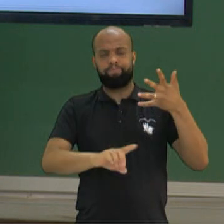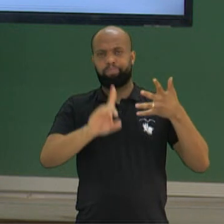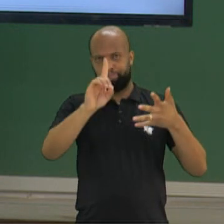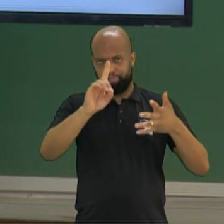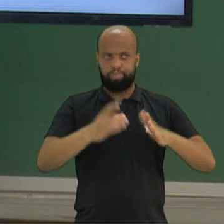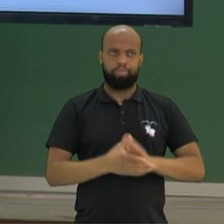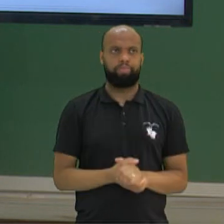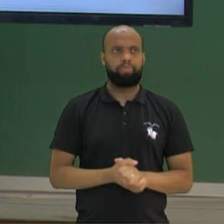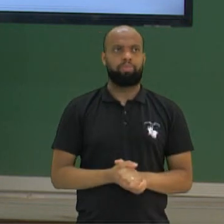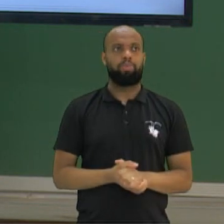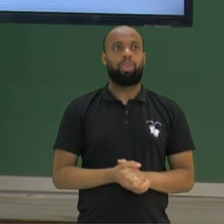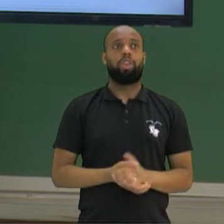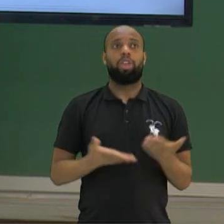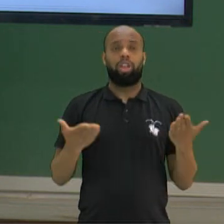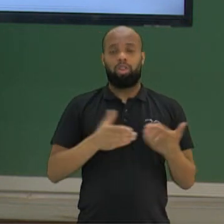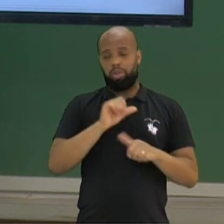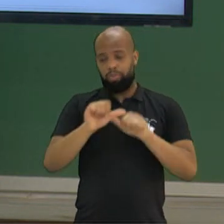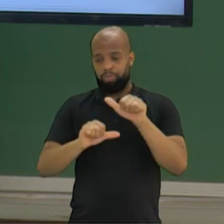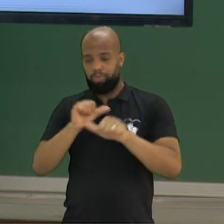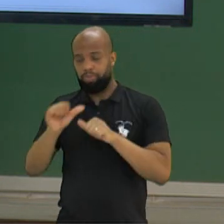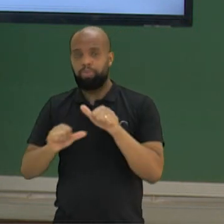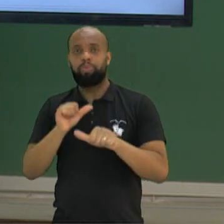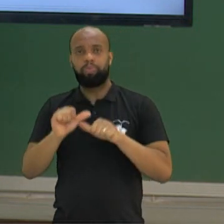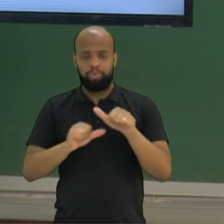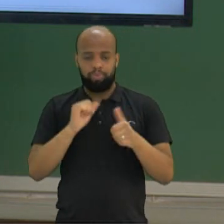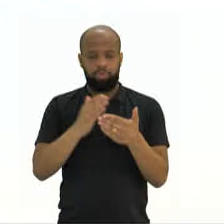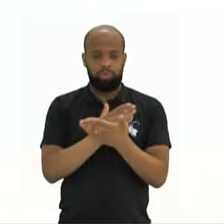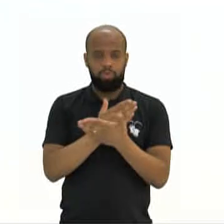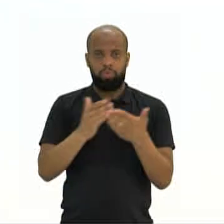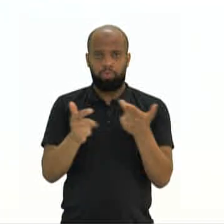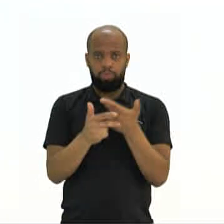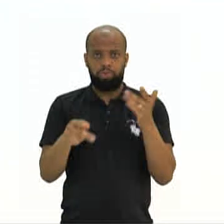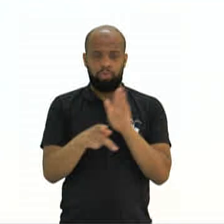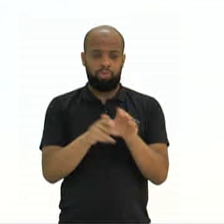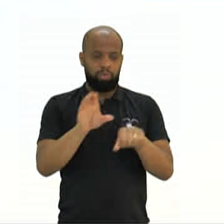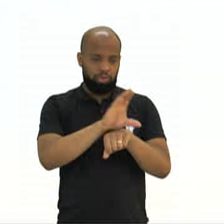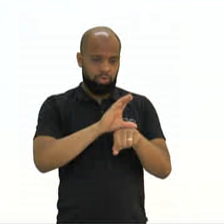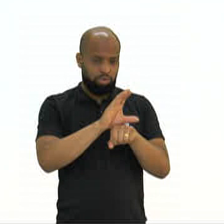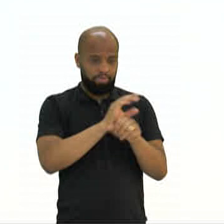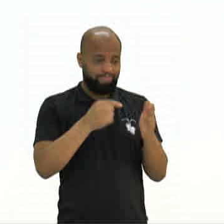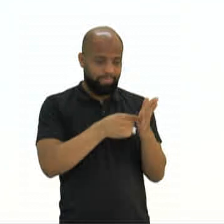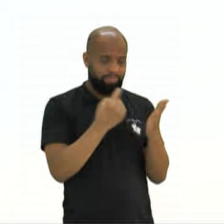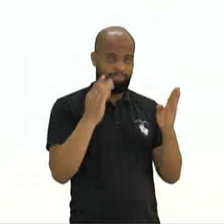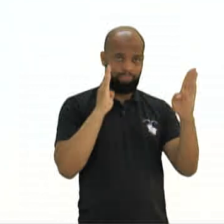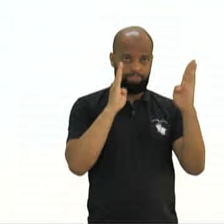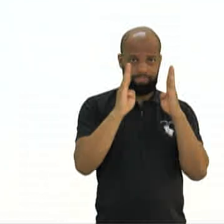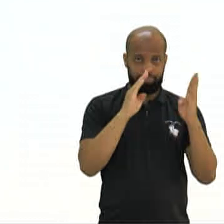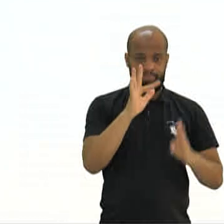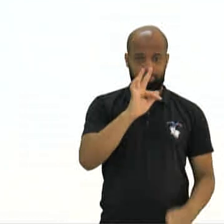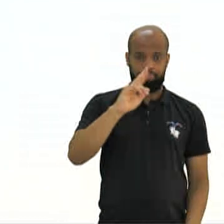tranquila, né? A reforma da Constituição, né? Ainda no primeiro mandato do Fernando Henrique